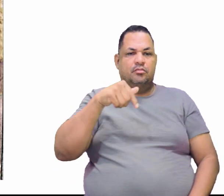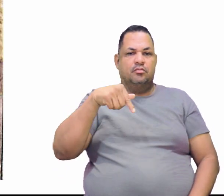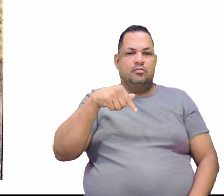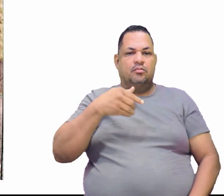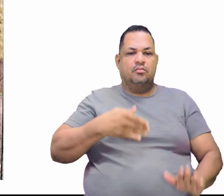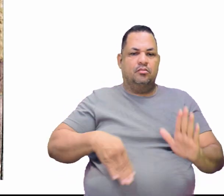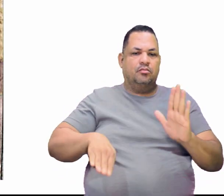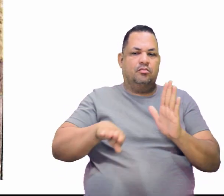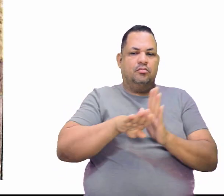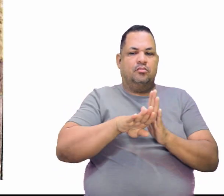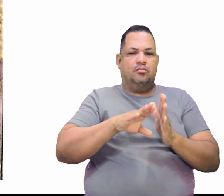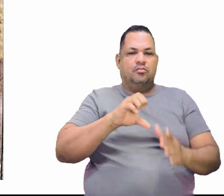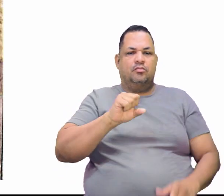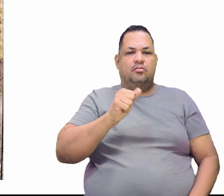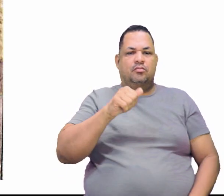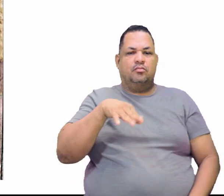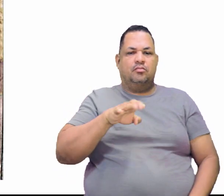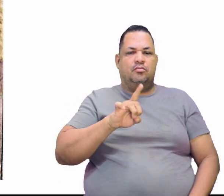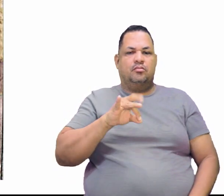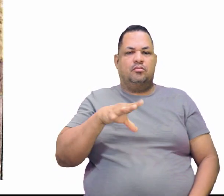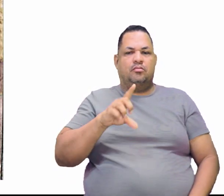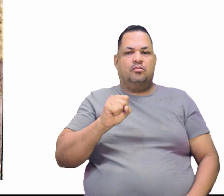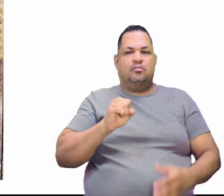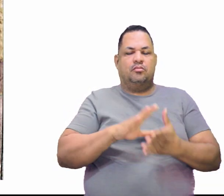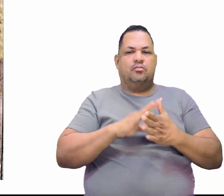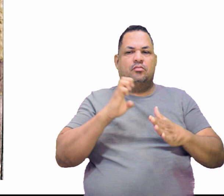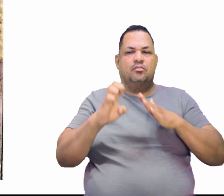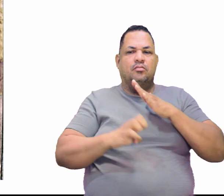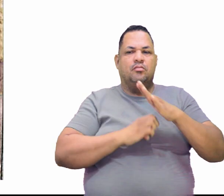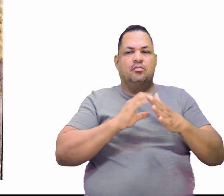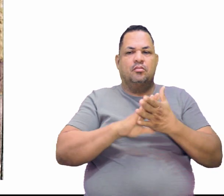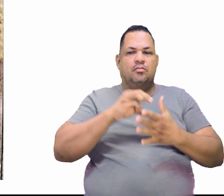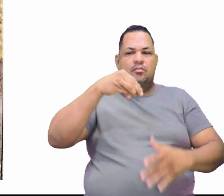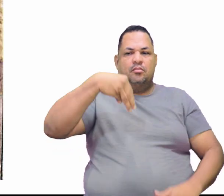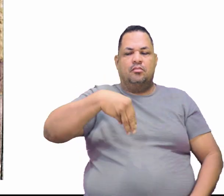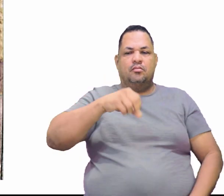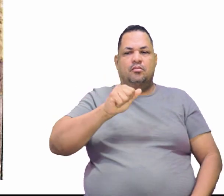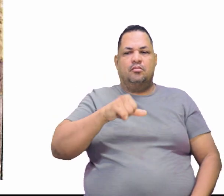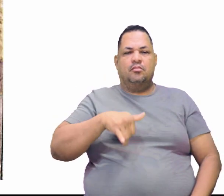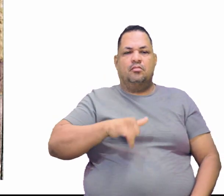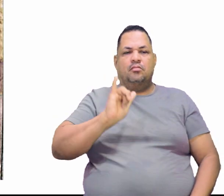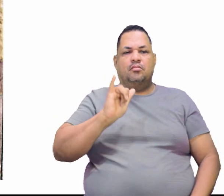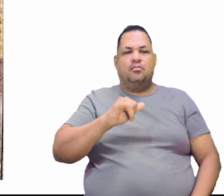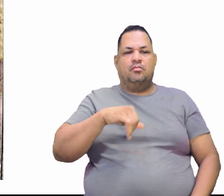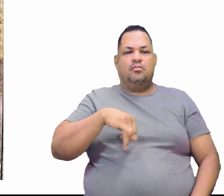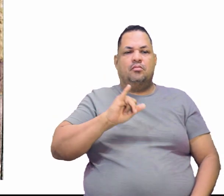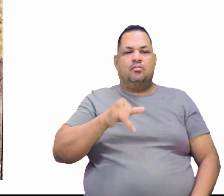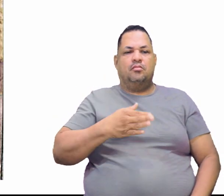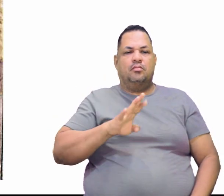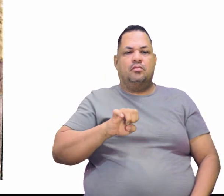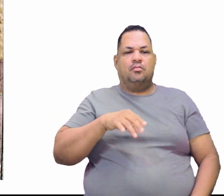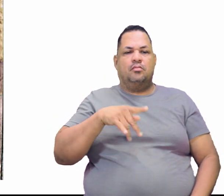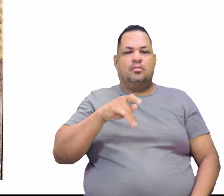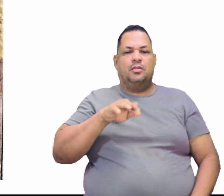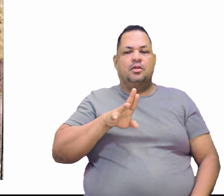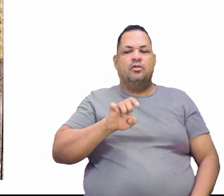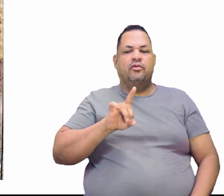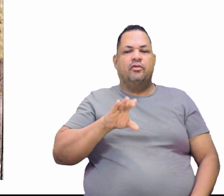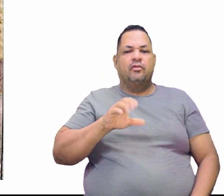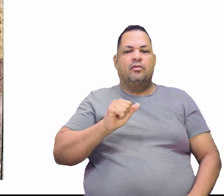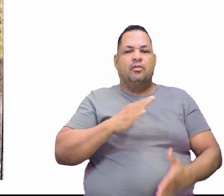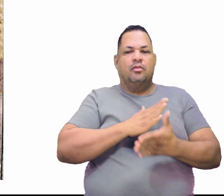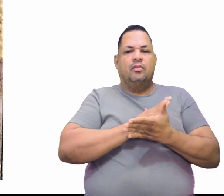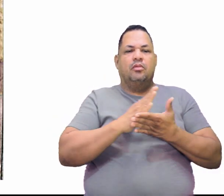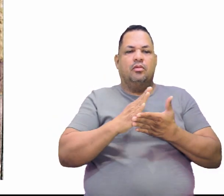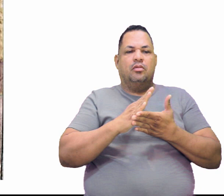1907, chega em Santo Antônio a empreiteira May, Jekyll e Randolph,